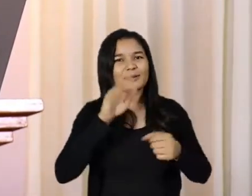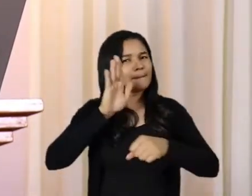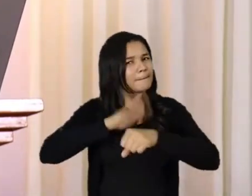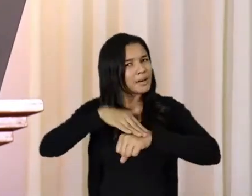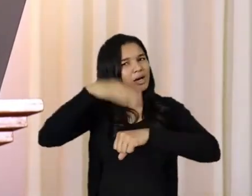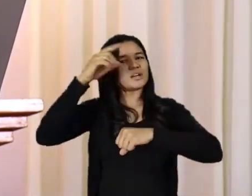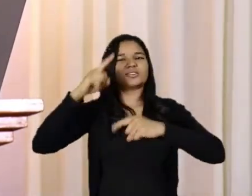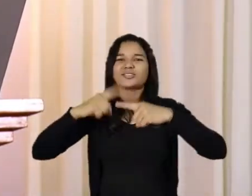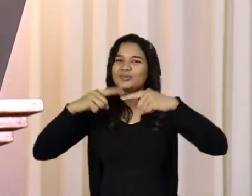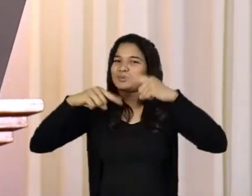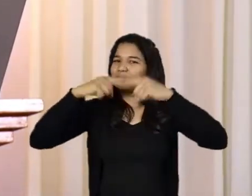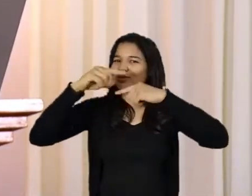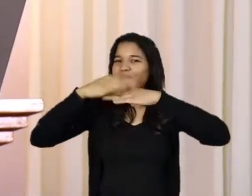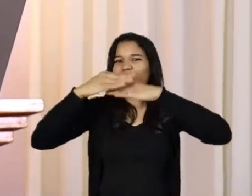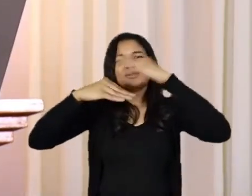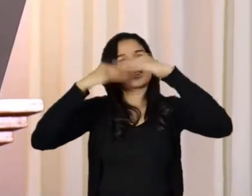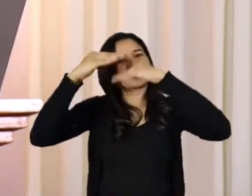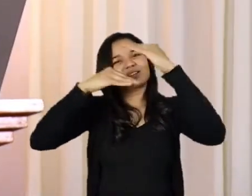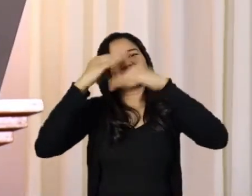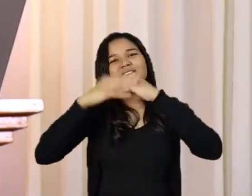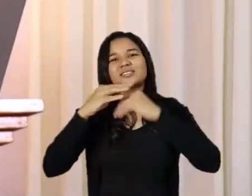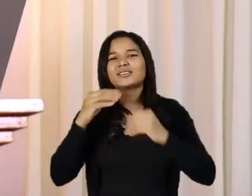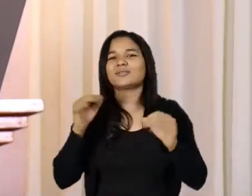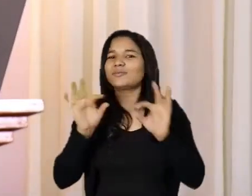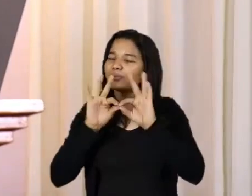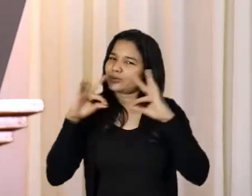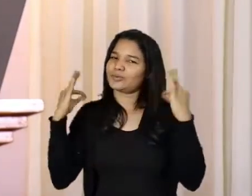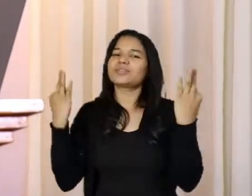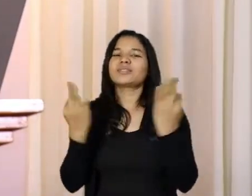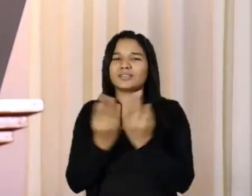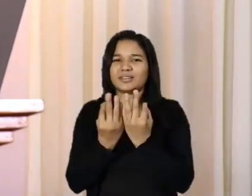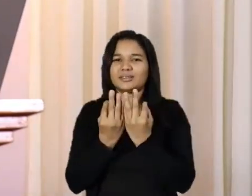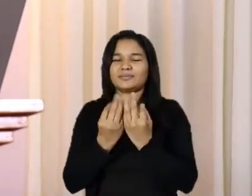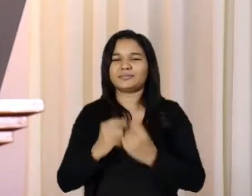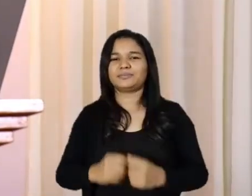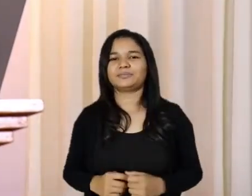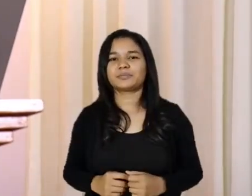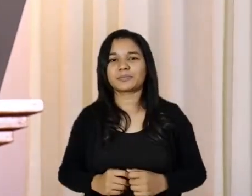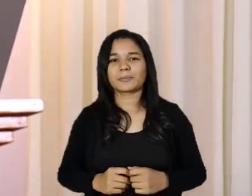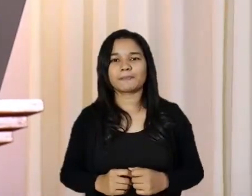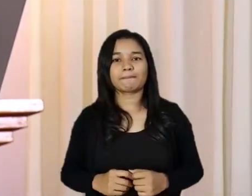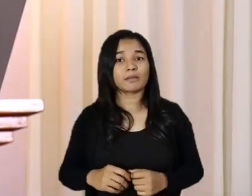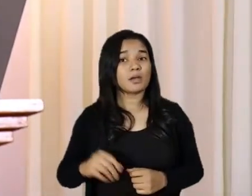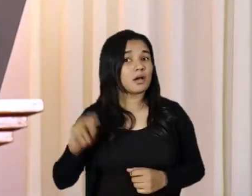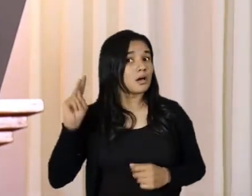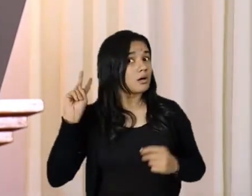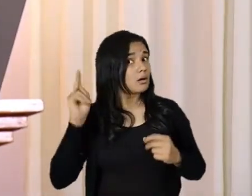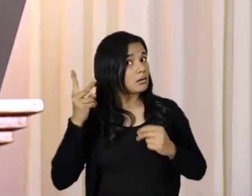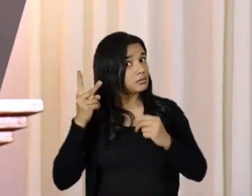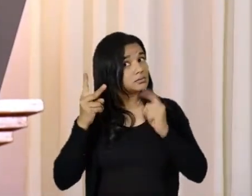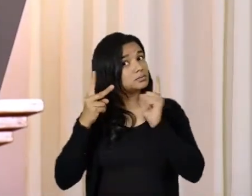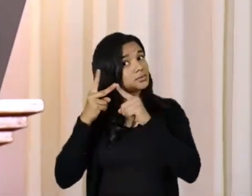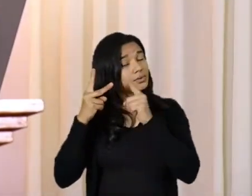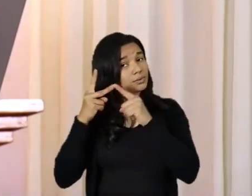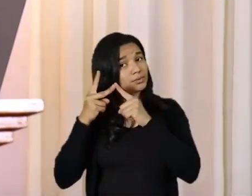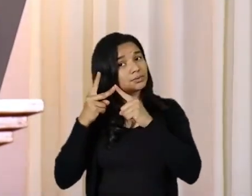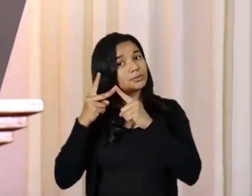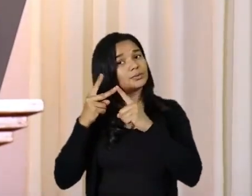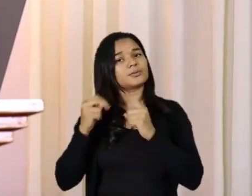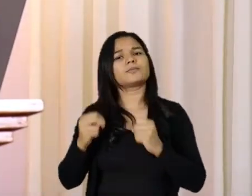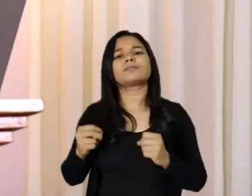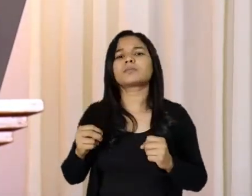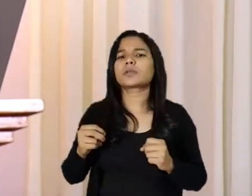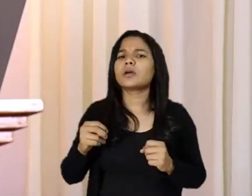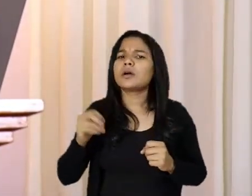lar. O segundo ponto e aspecto importante dessa construção é relacionado ao betume, a calafetação